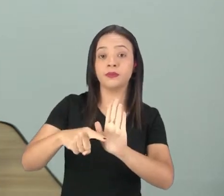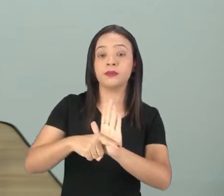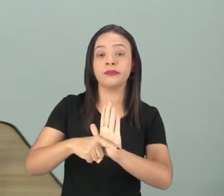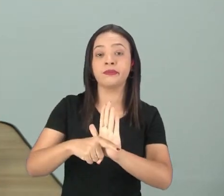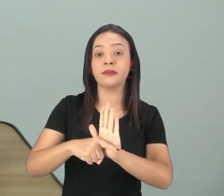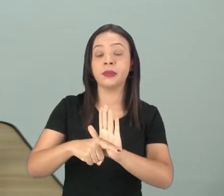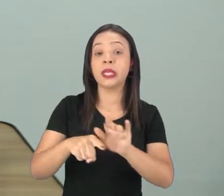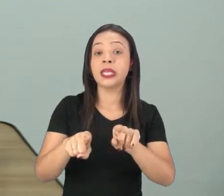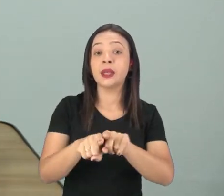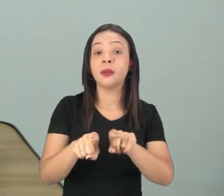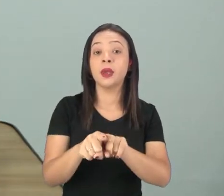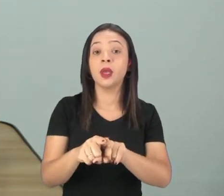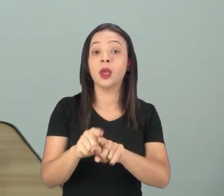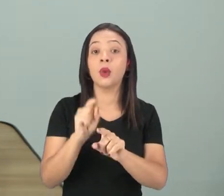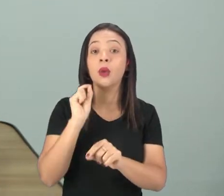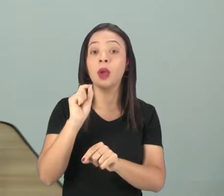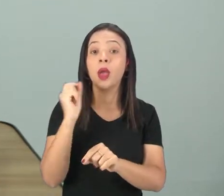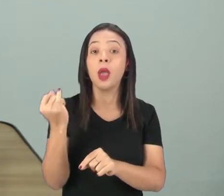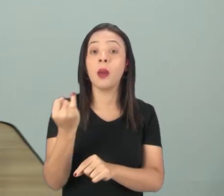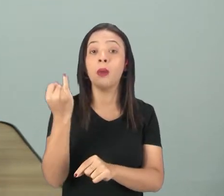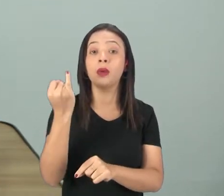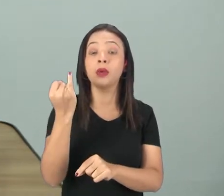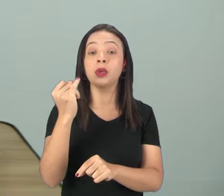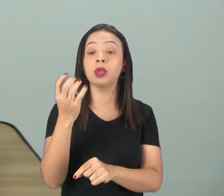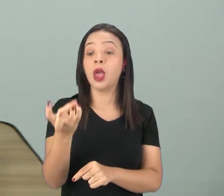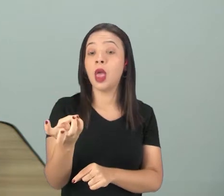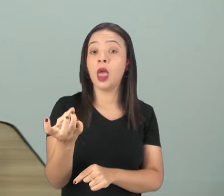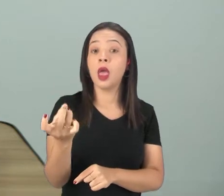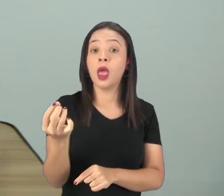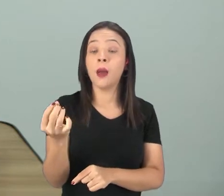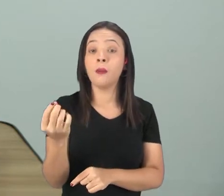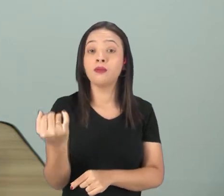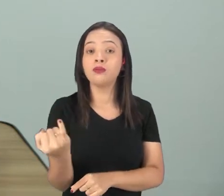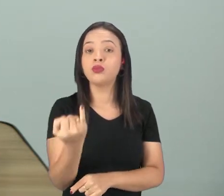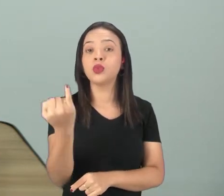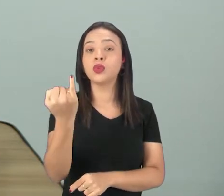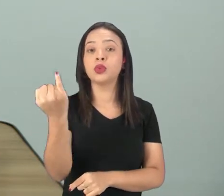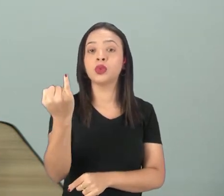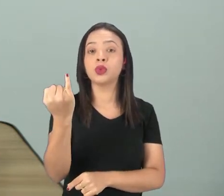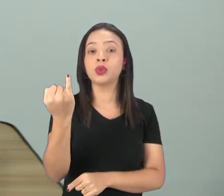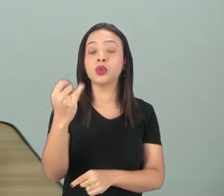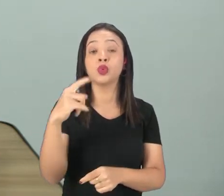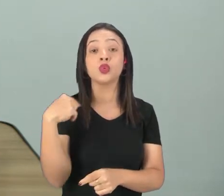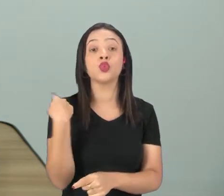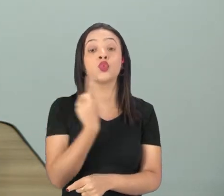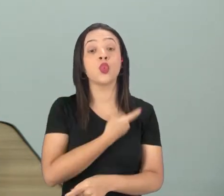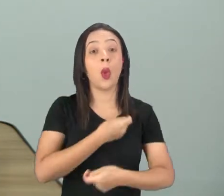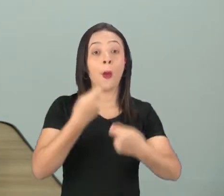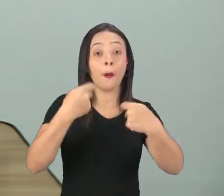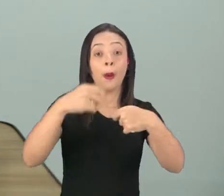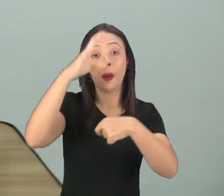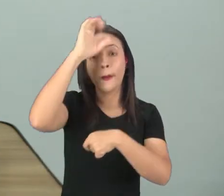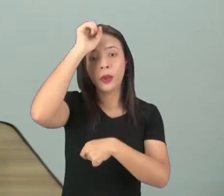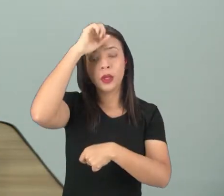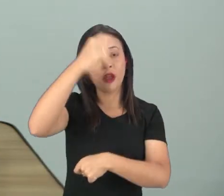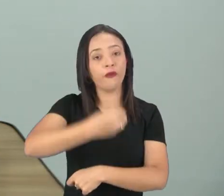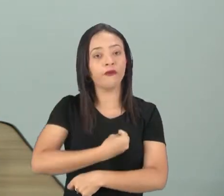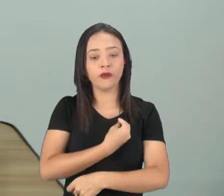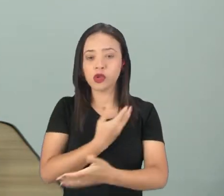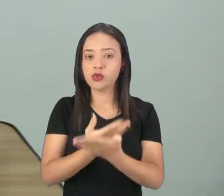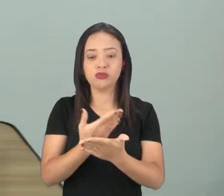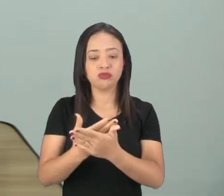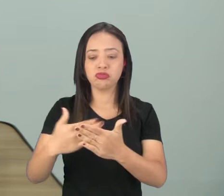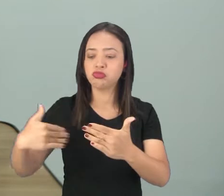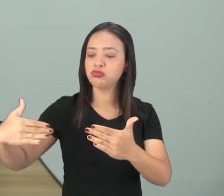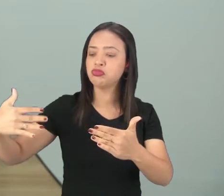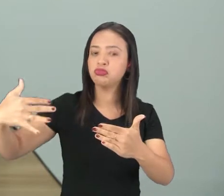é interessante porque são operações básicas que nós precisamos aprender. Todo o percurso da nossa vida estudantil e o